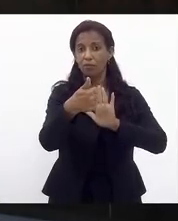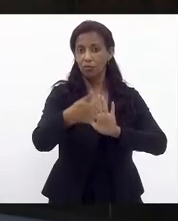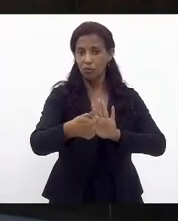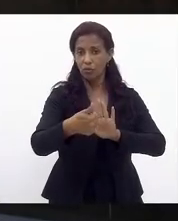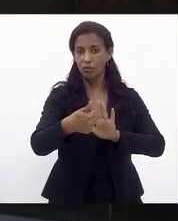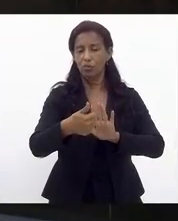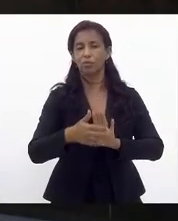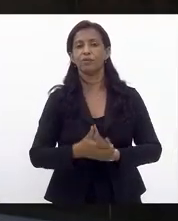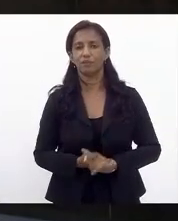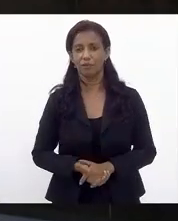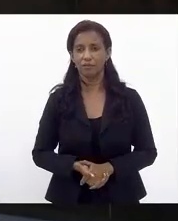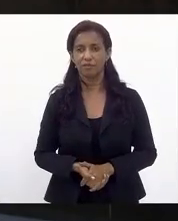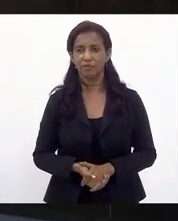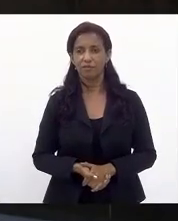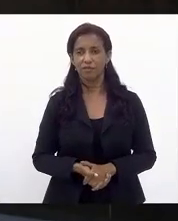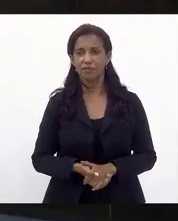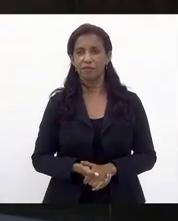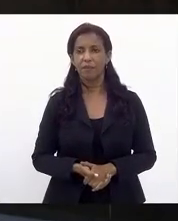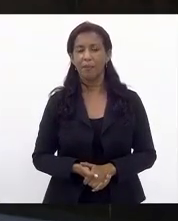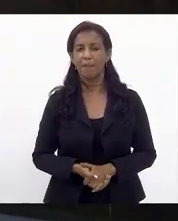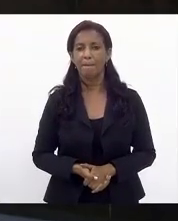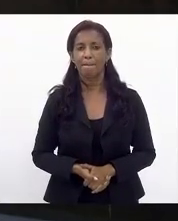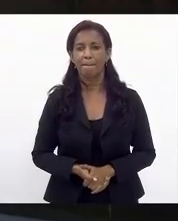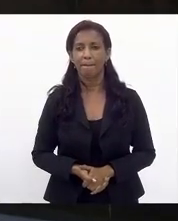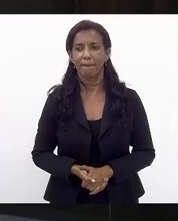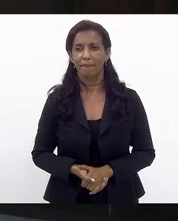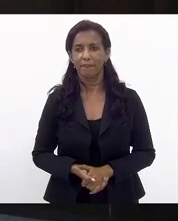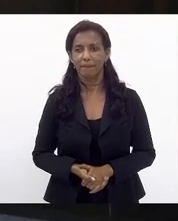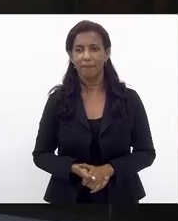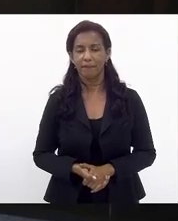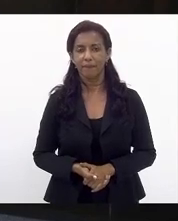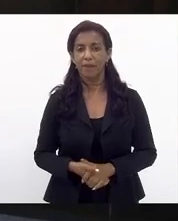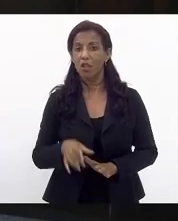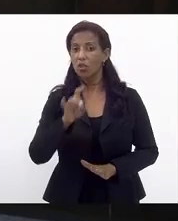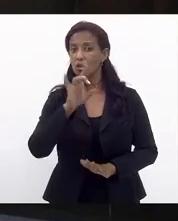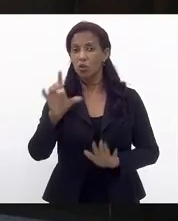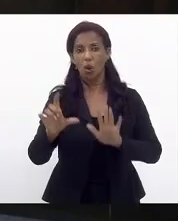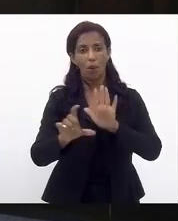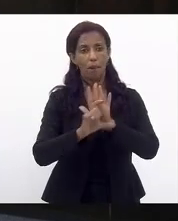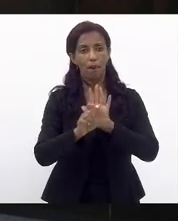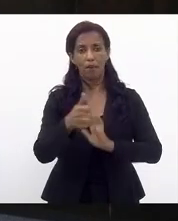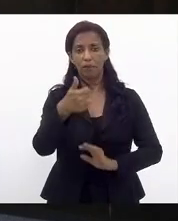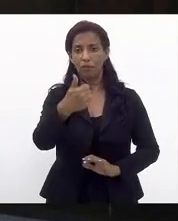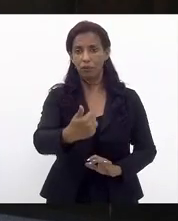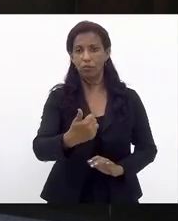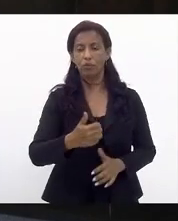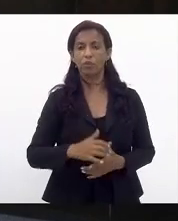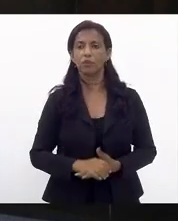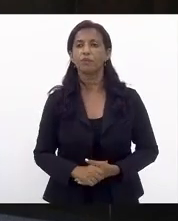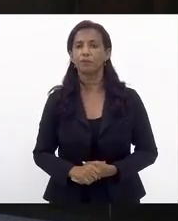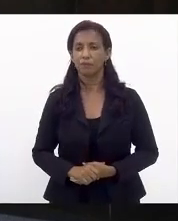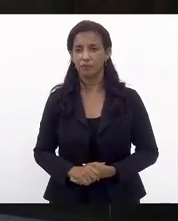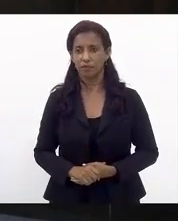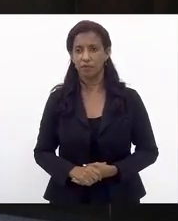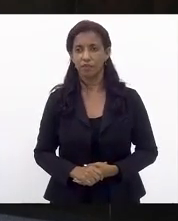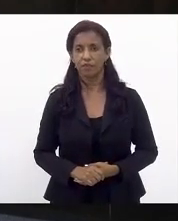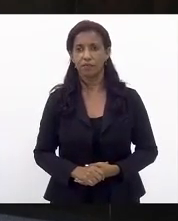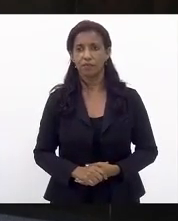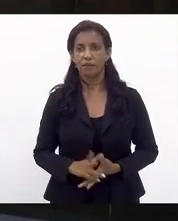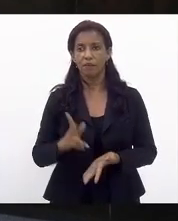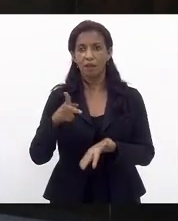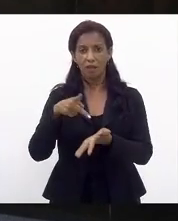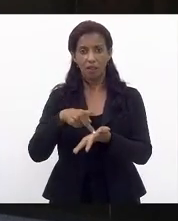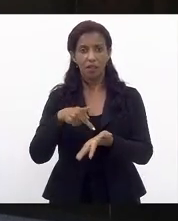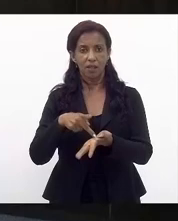acho que é só parágrafo único na verdade é só o parafuso tanto escutar certas porque na verdade